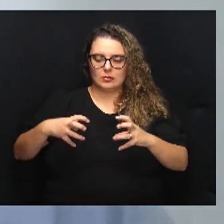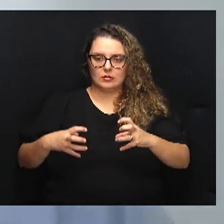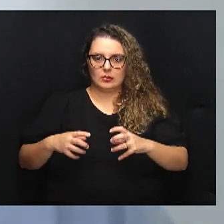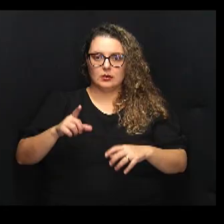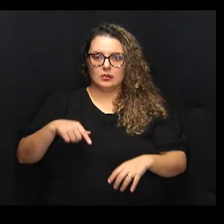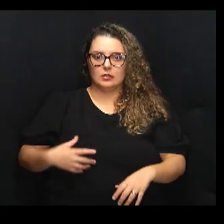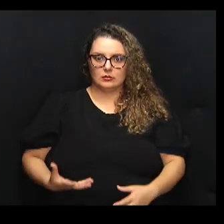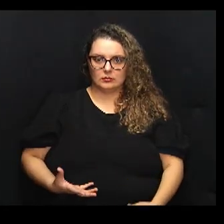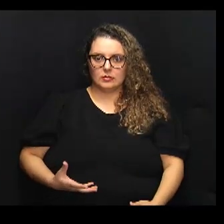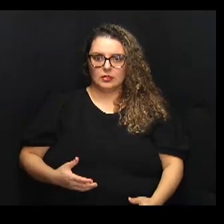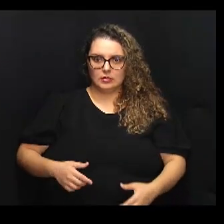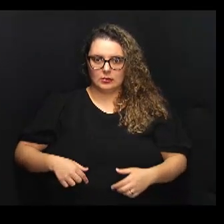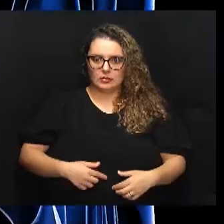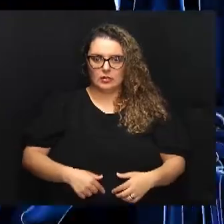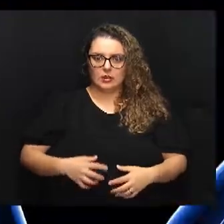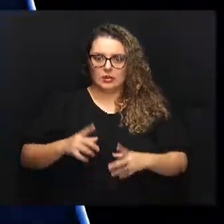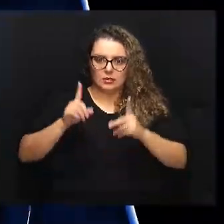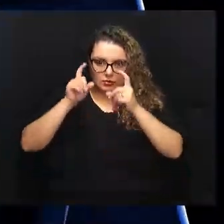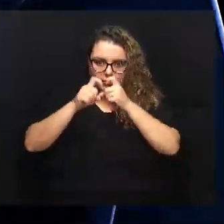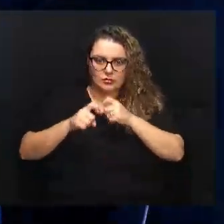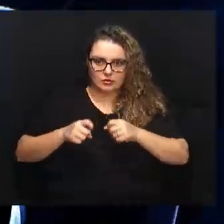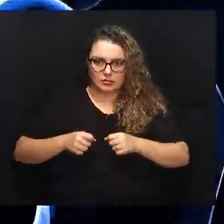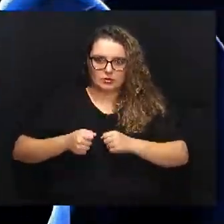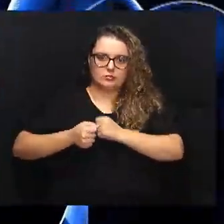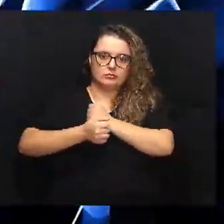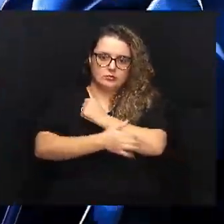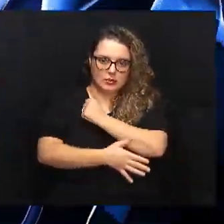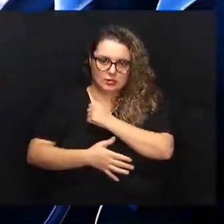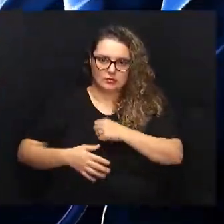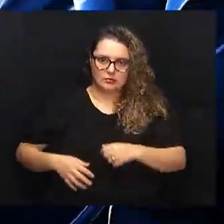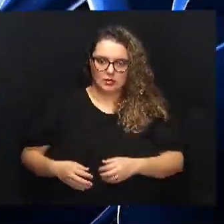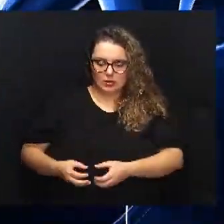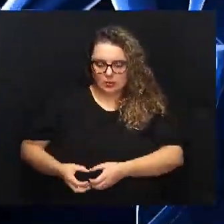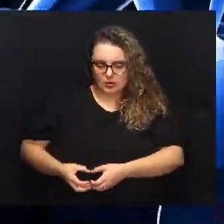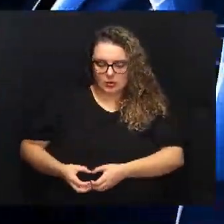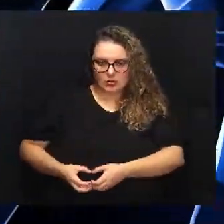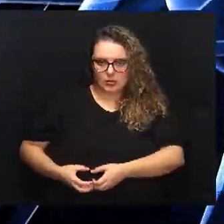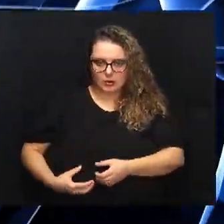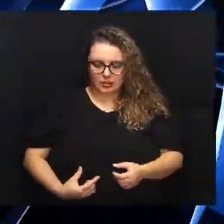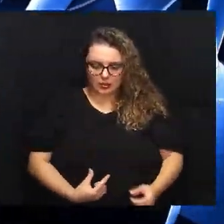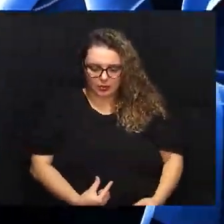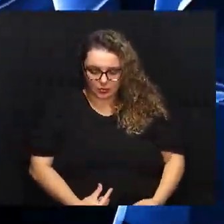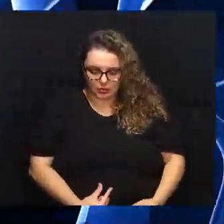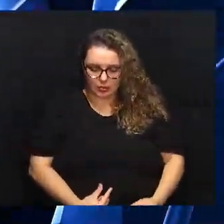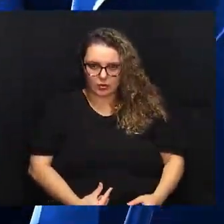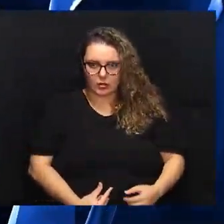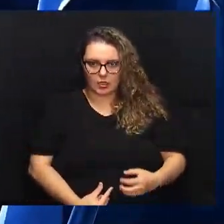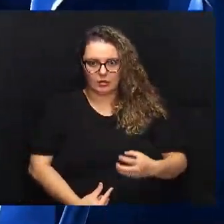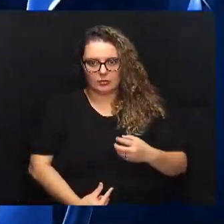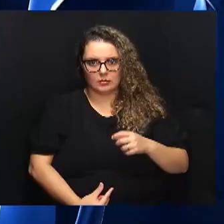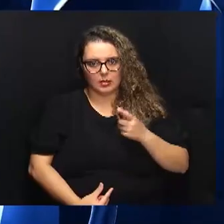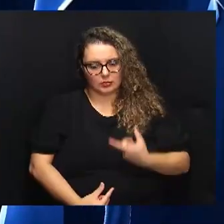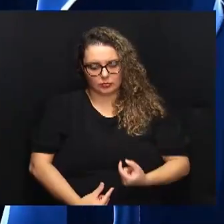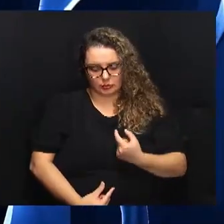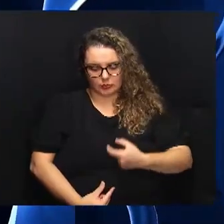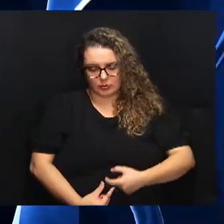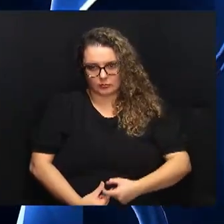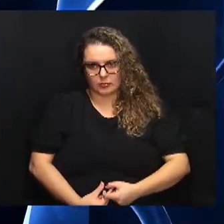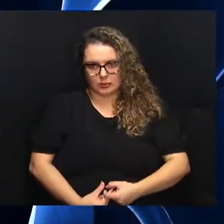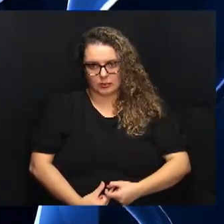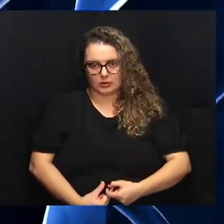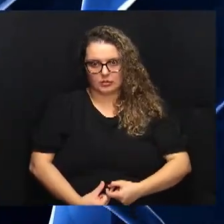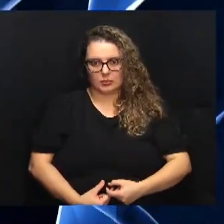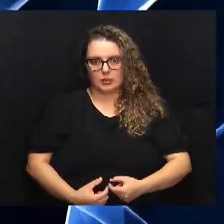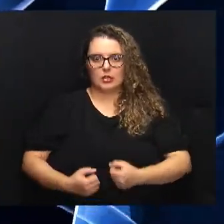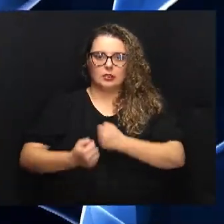ali, ele dificulta a passagem das fezes e como é muito mais estreito essa localização, as fezes geralmente mudam o